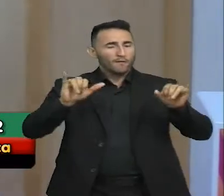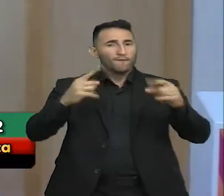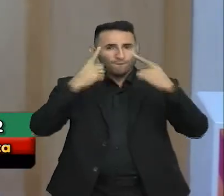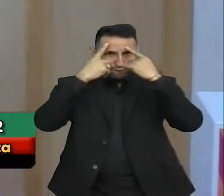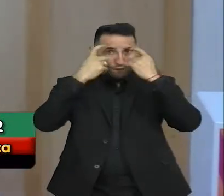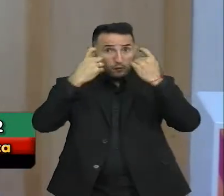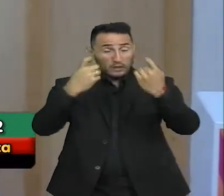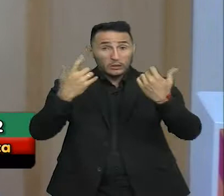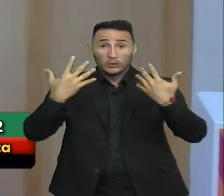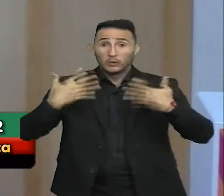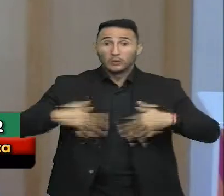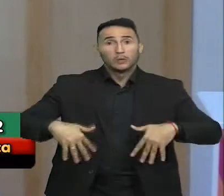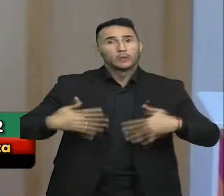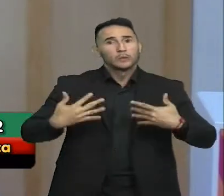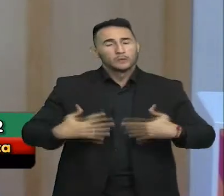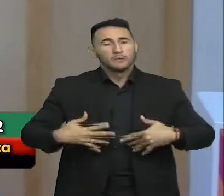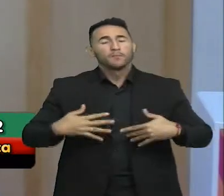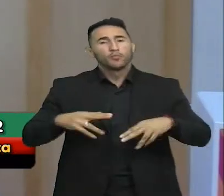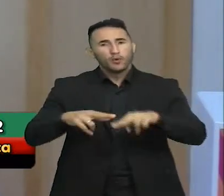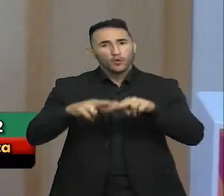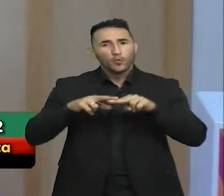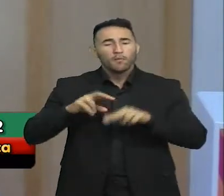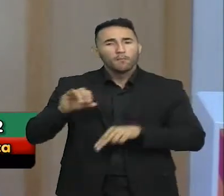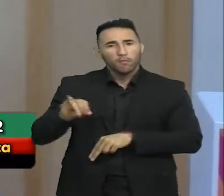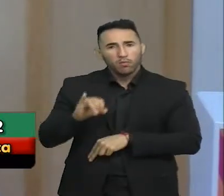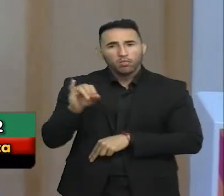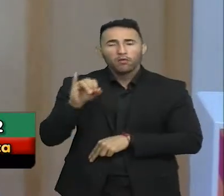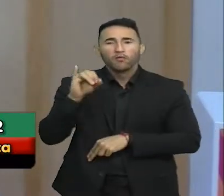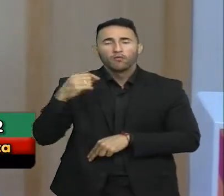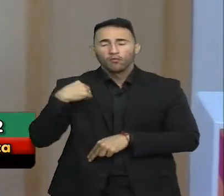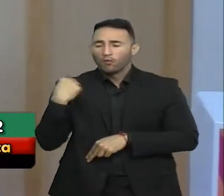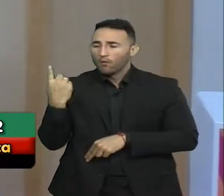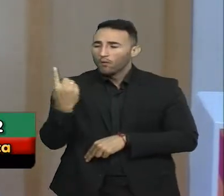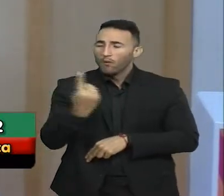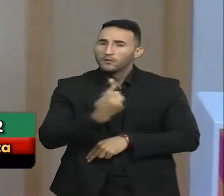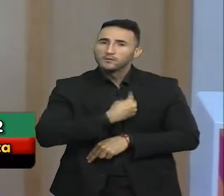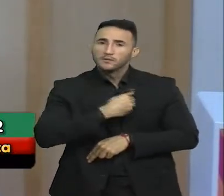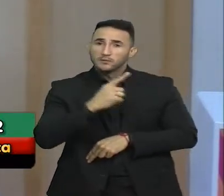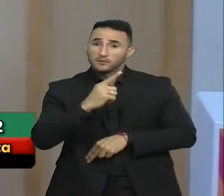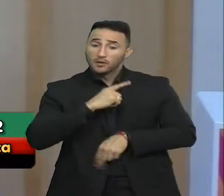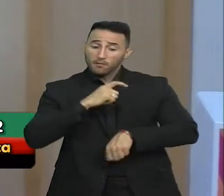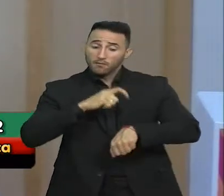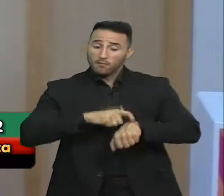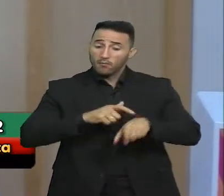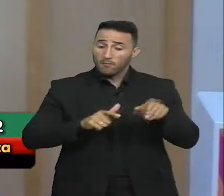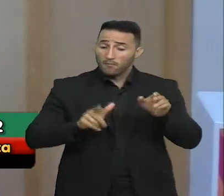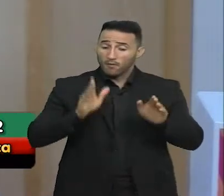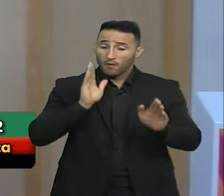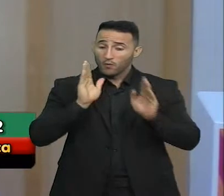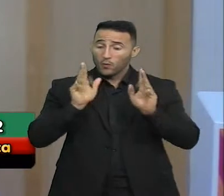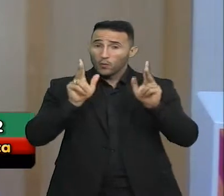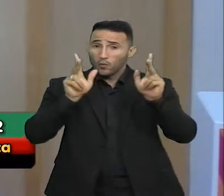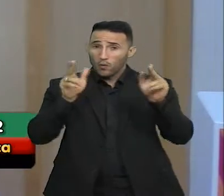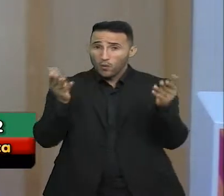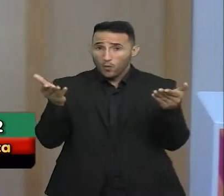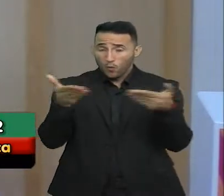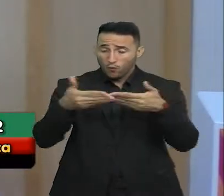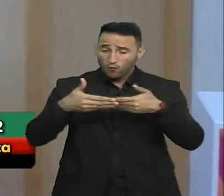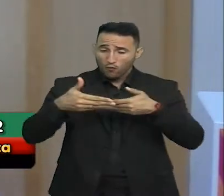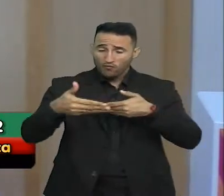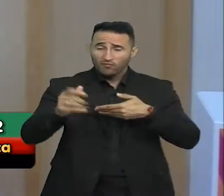é extremamente necessário que nós tenhamos momentos como o de hoje para